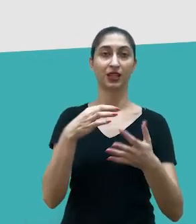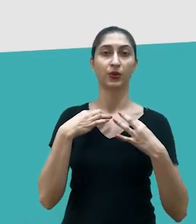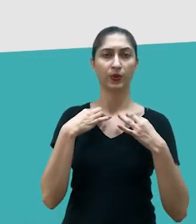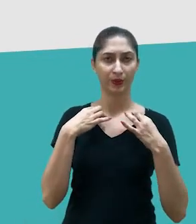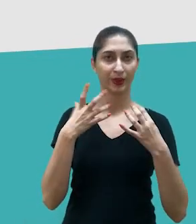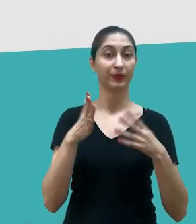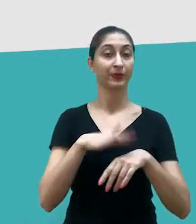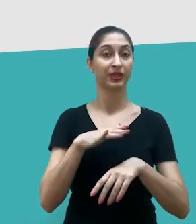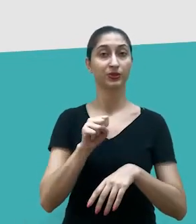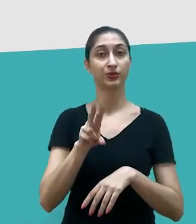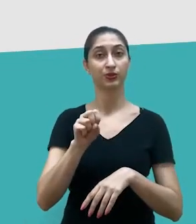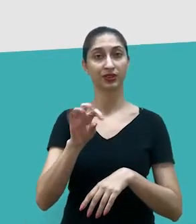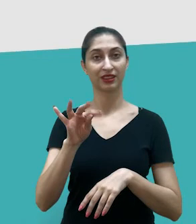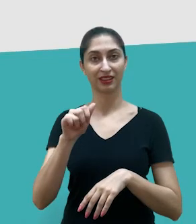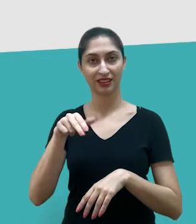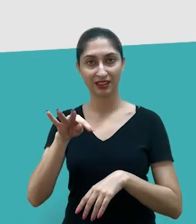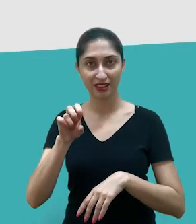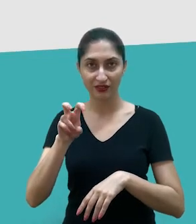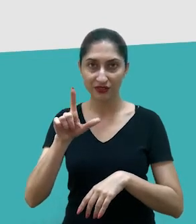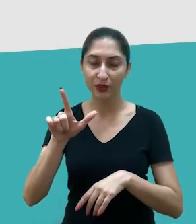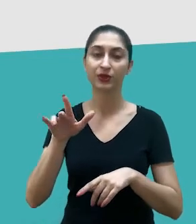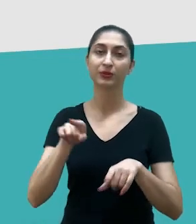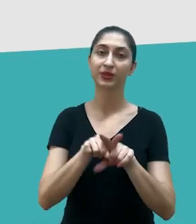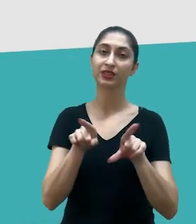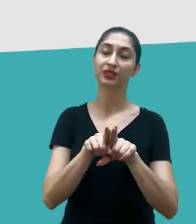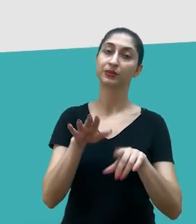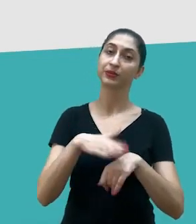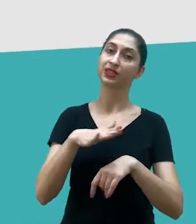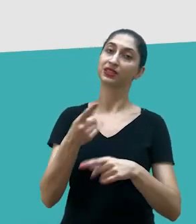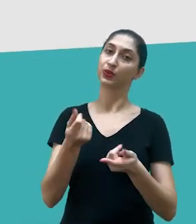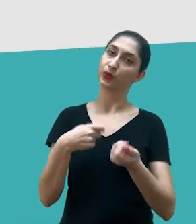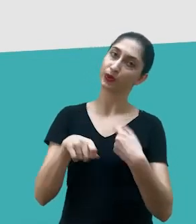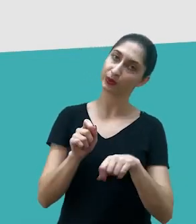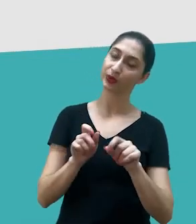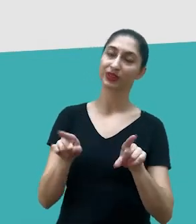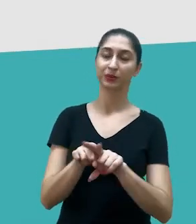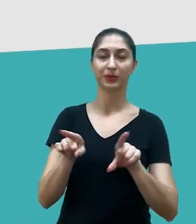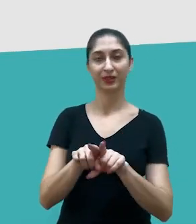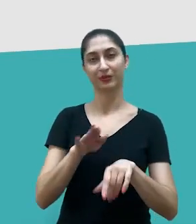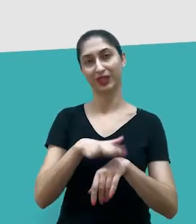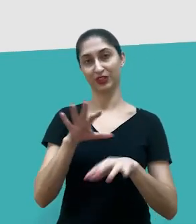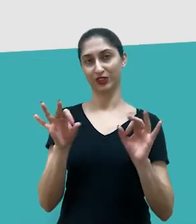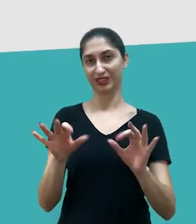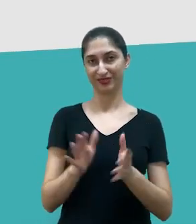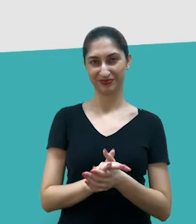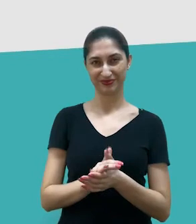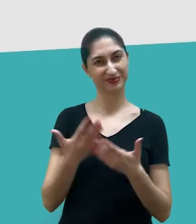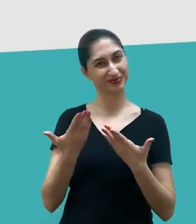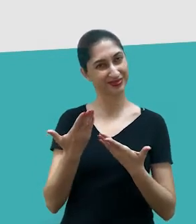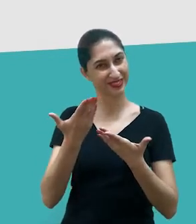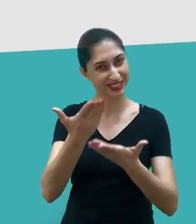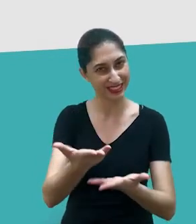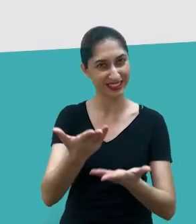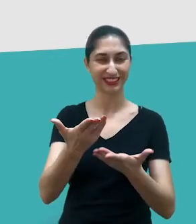mais sustentável e muito mais eficiente, mais econômico e muito mais elegante. Para